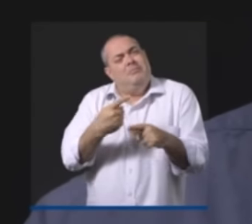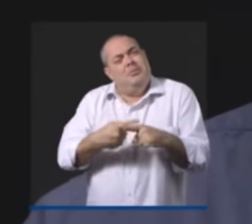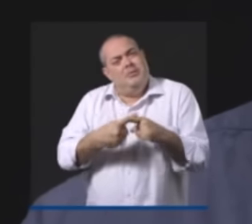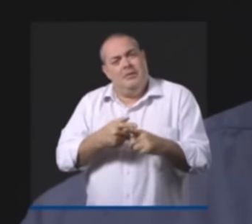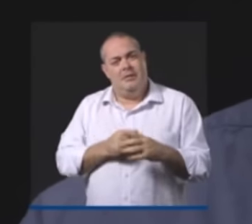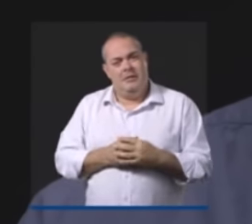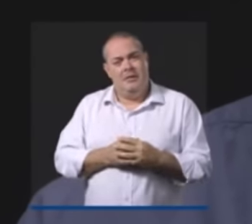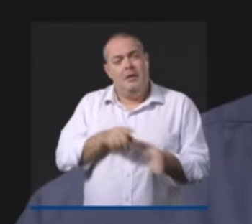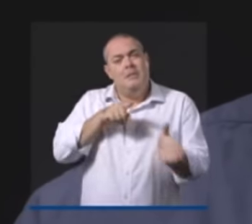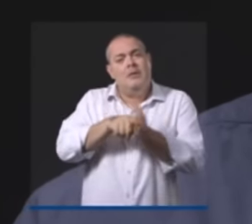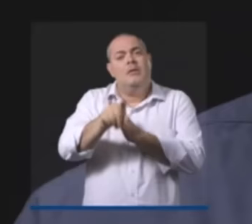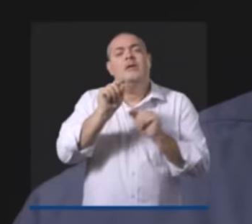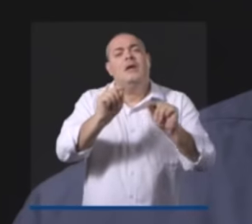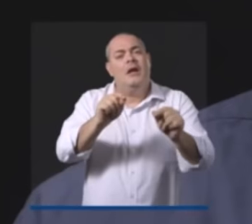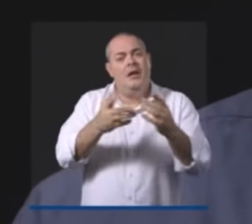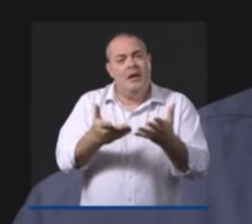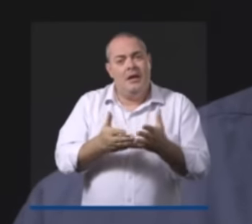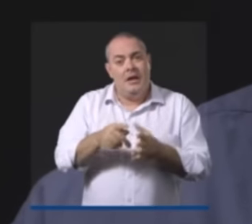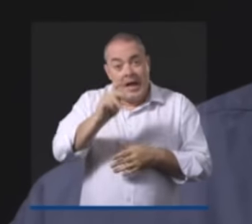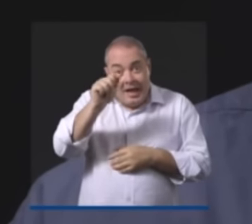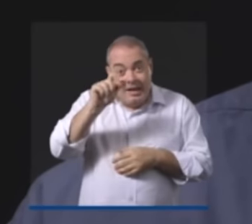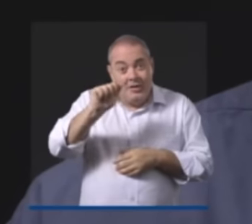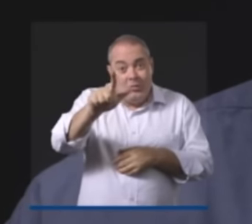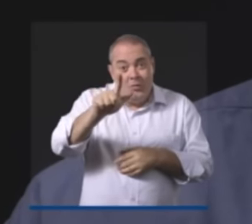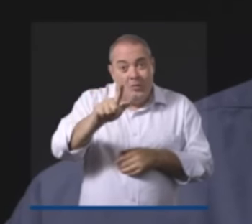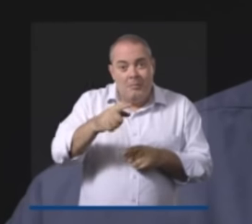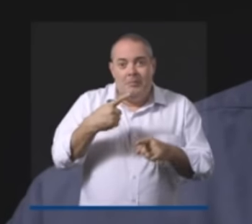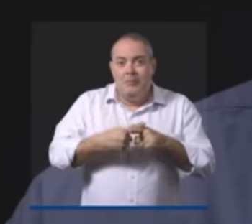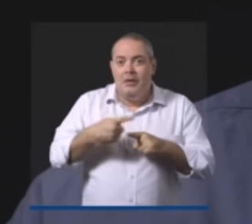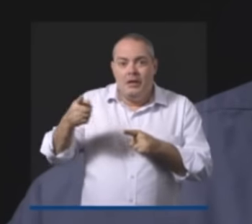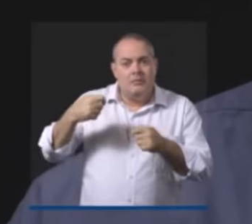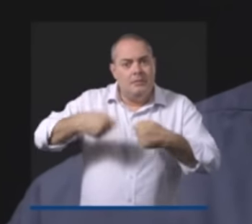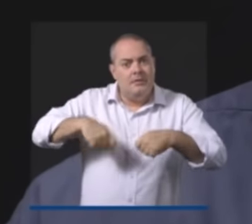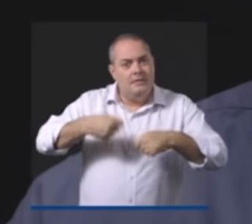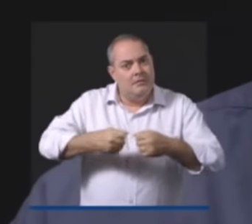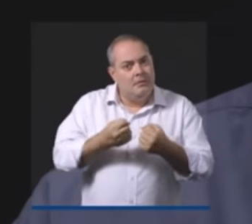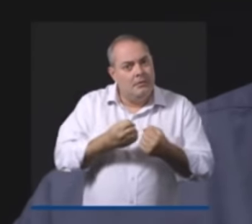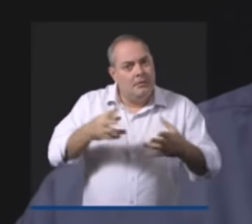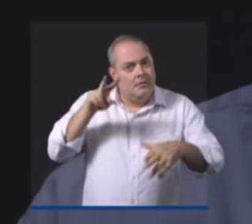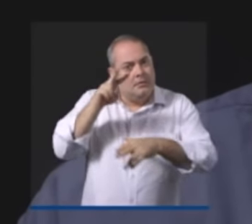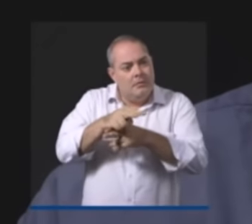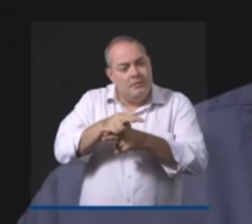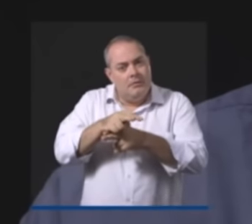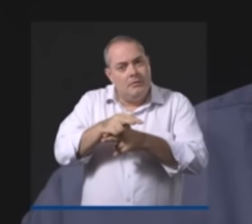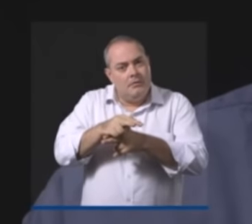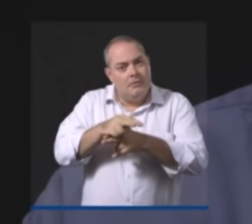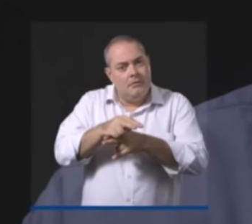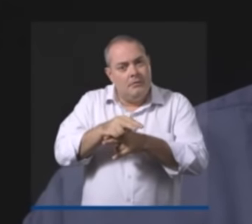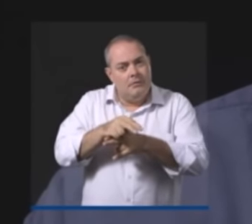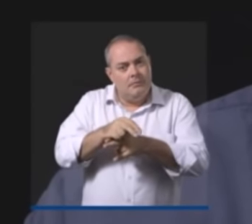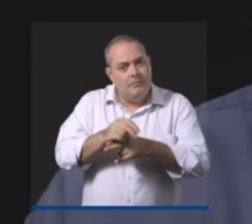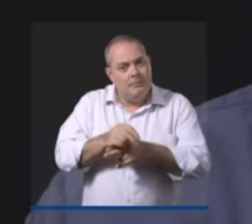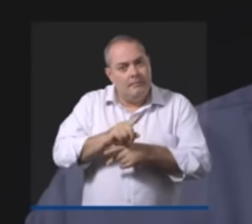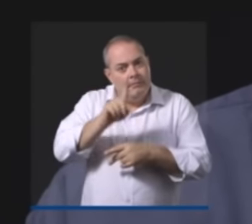fazer isso? A pergunta que fica é, Calil, por que eles precisam de alguém para tomar